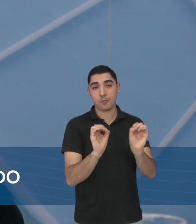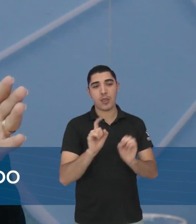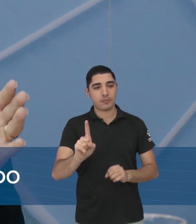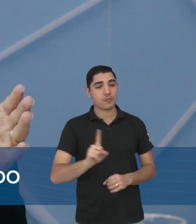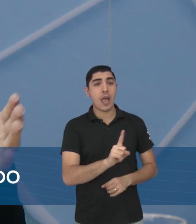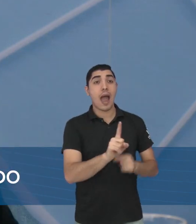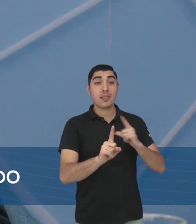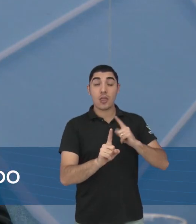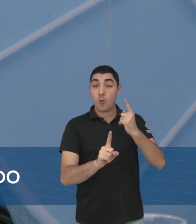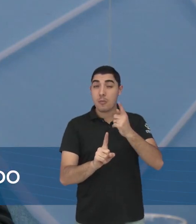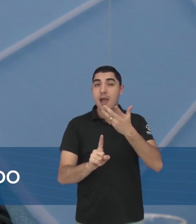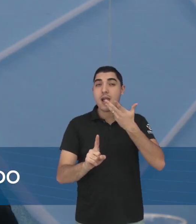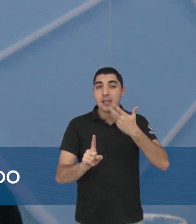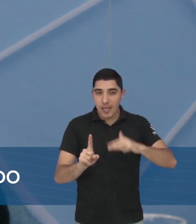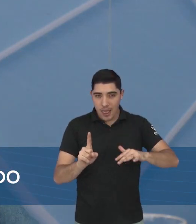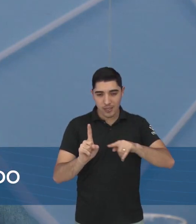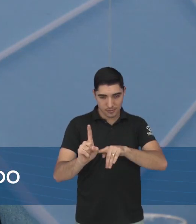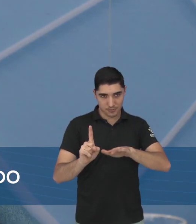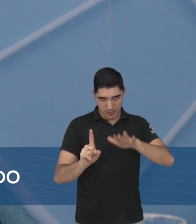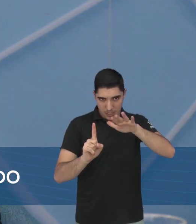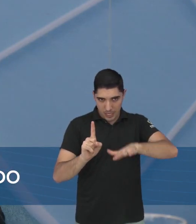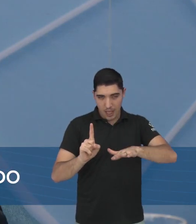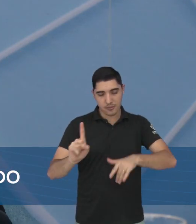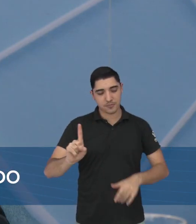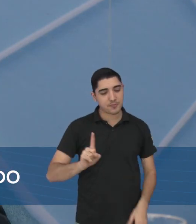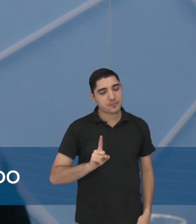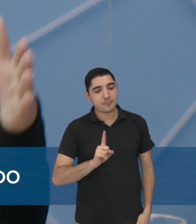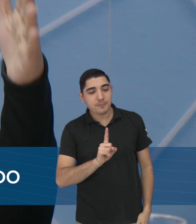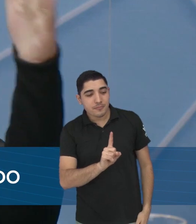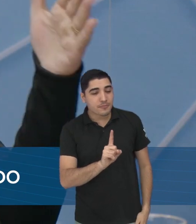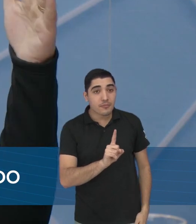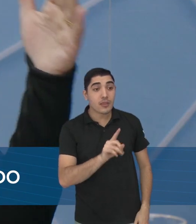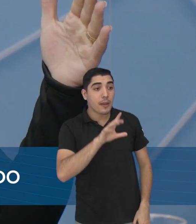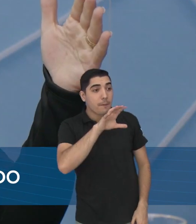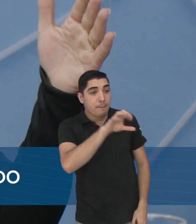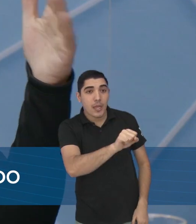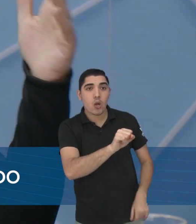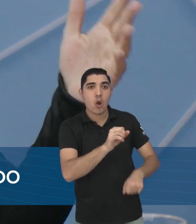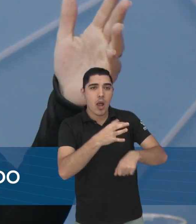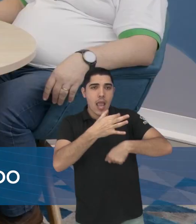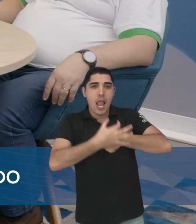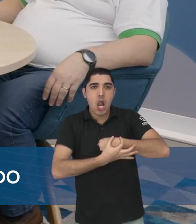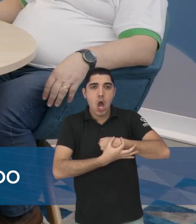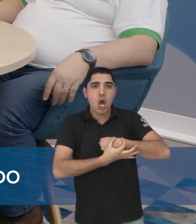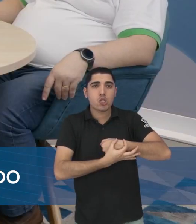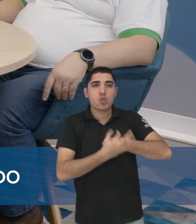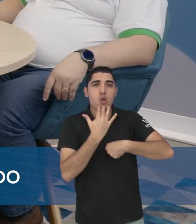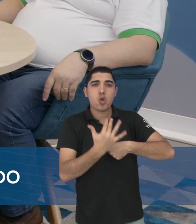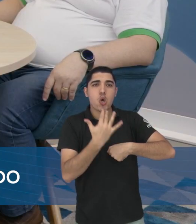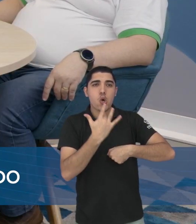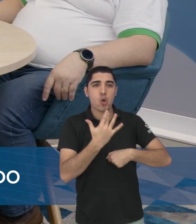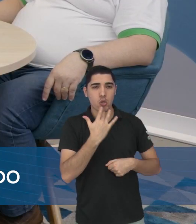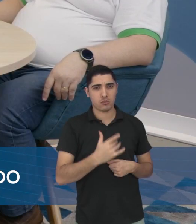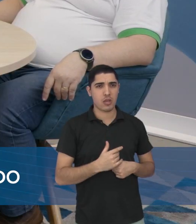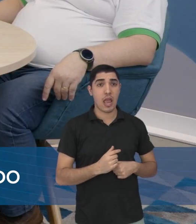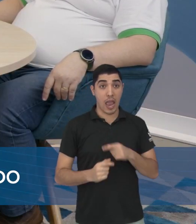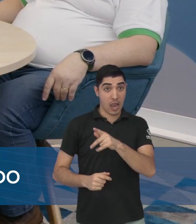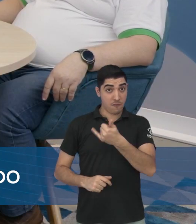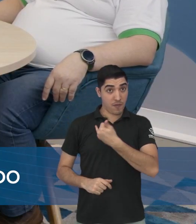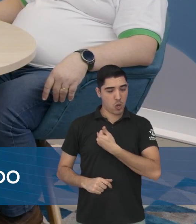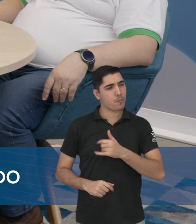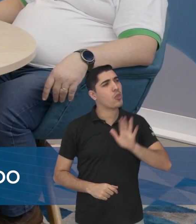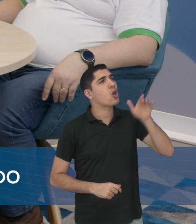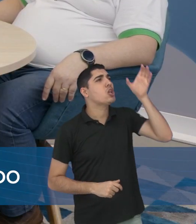E eu tenho uma situação de uma criança que era de uma comunidade e ele pegou um relógio colorido. Ele falou assim, tia, eu quero esse